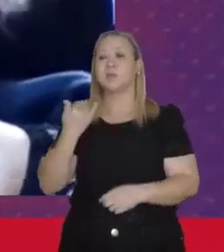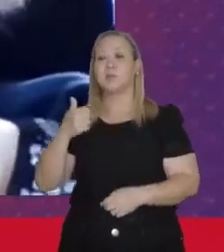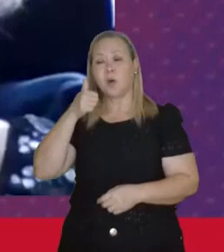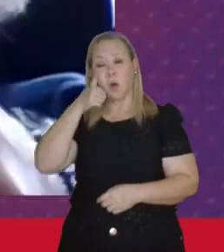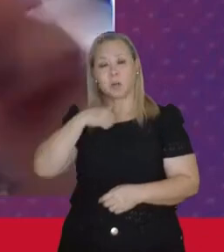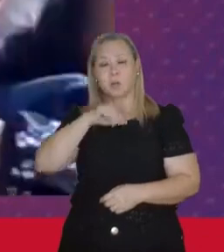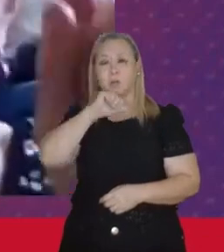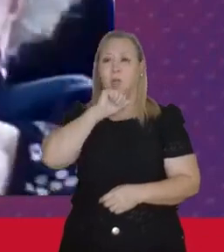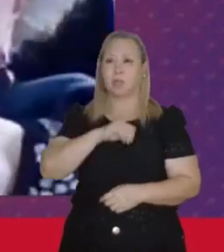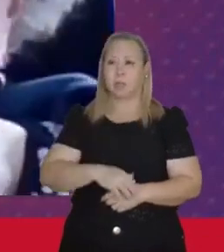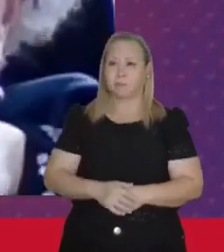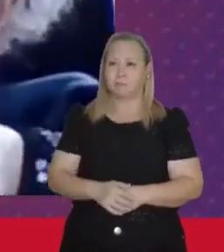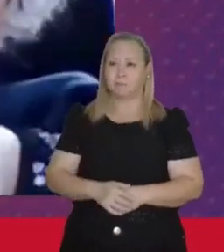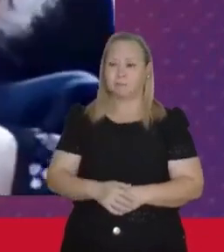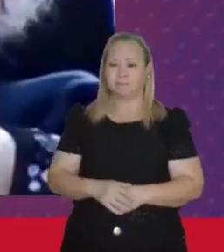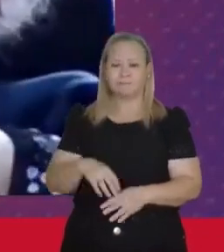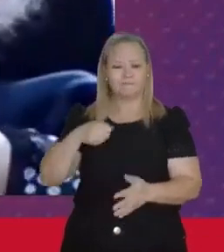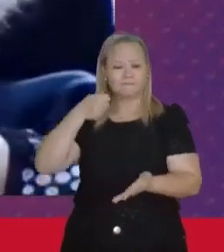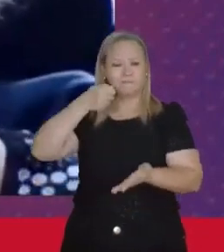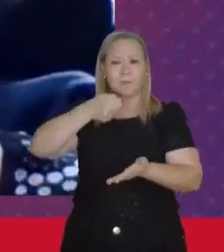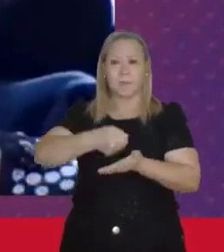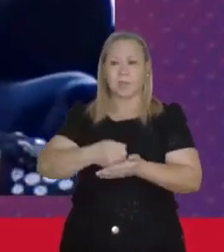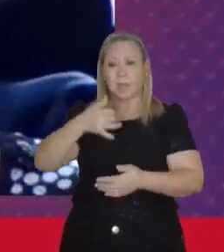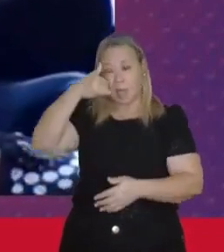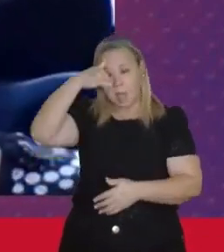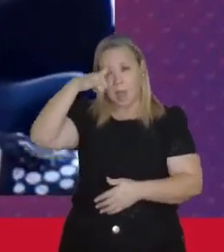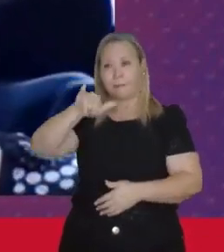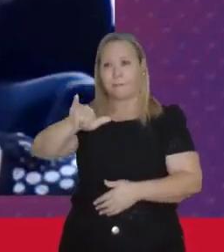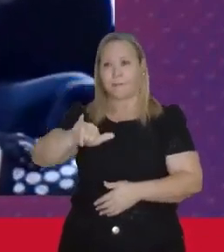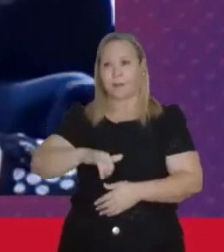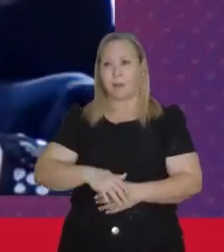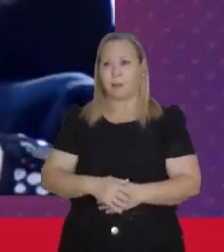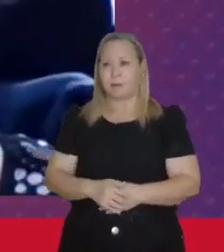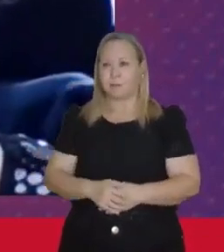maternas, que são absolutamente evitáveis.